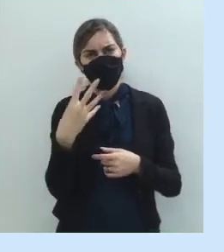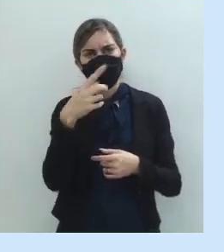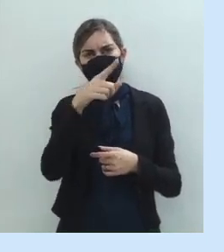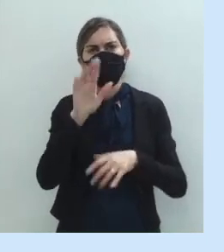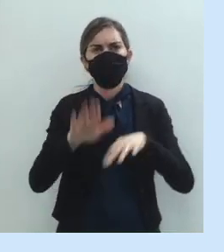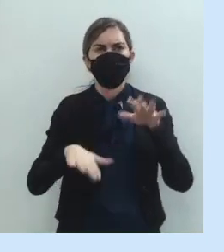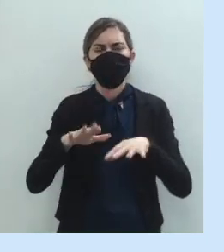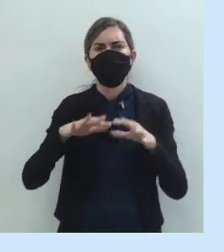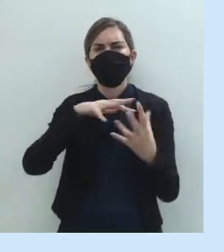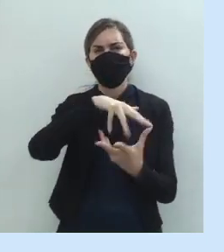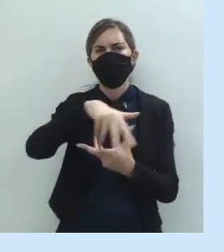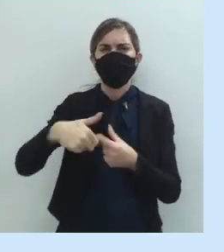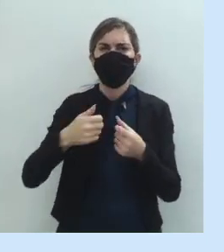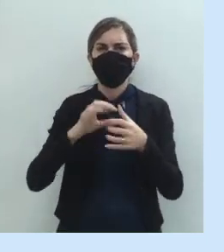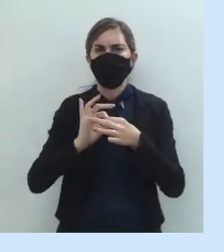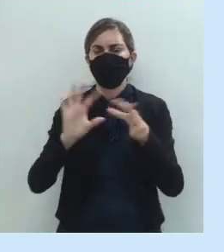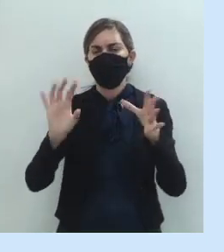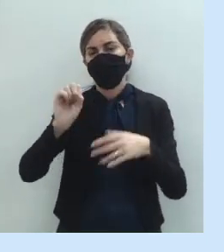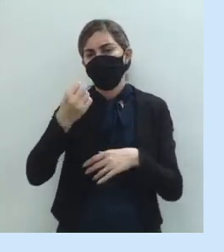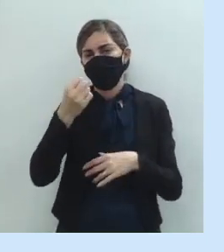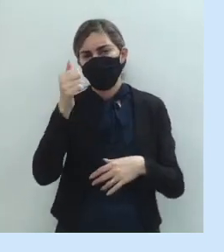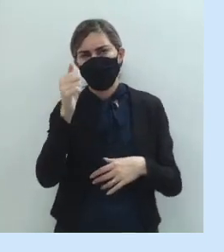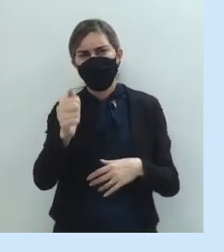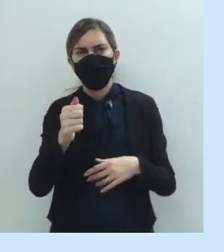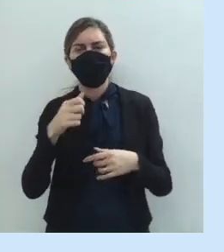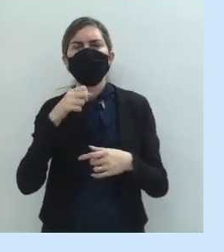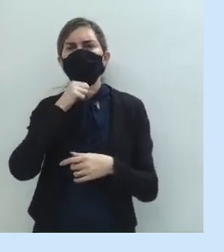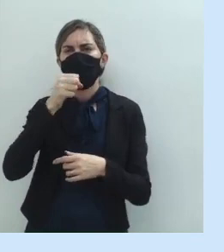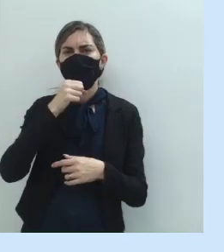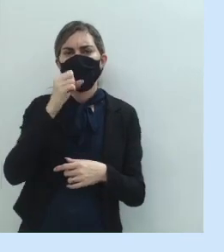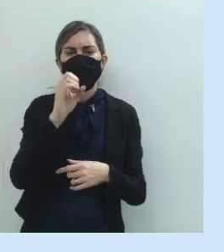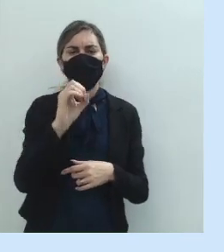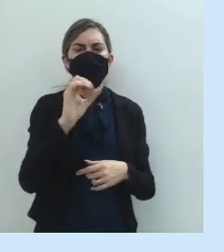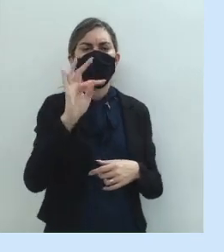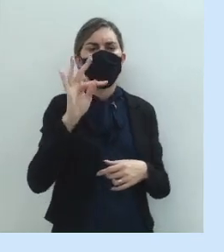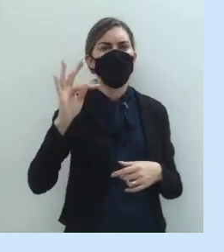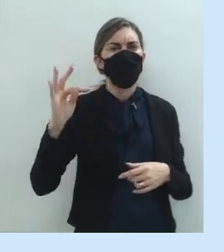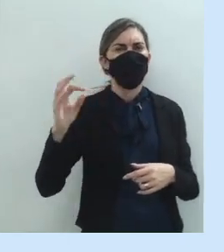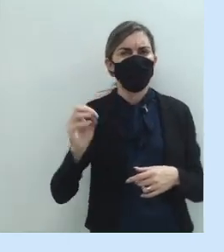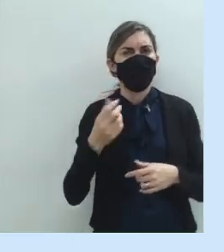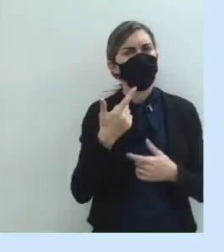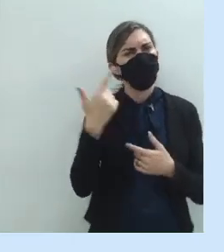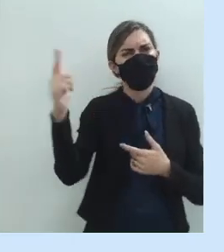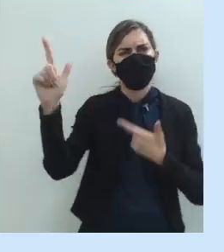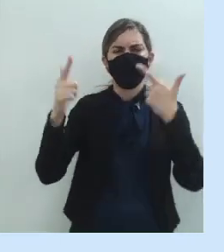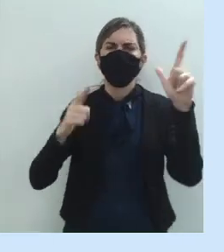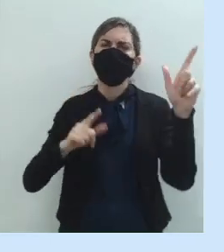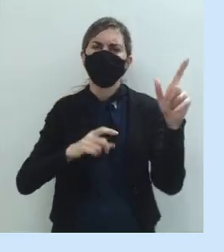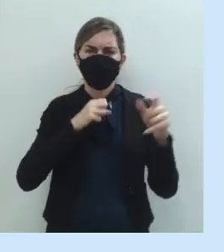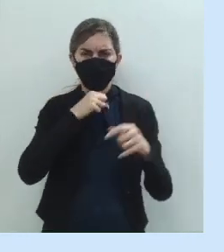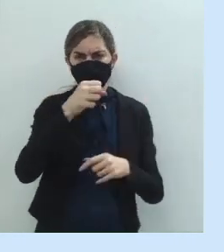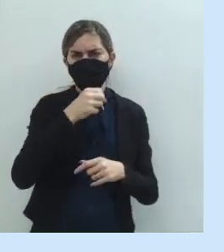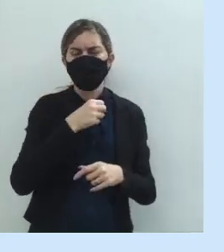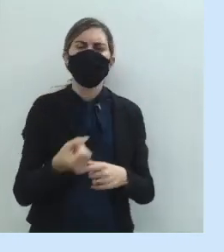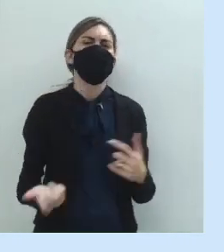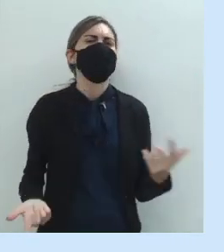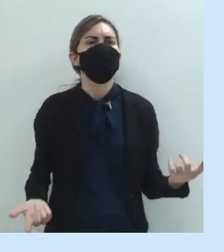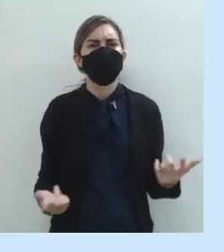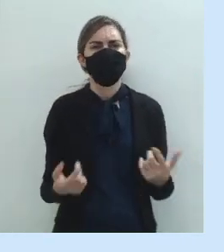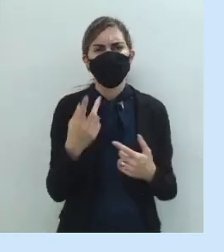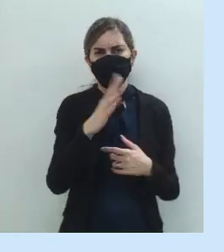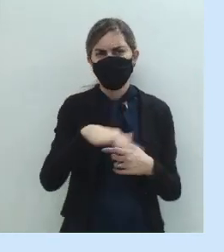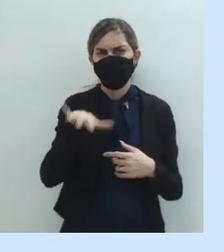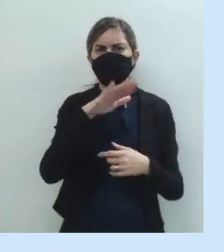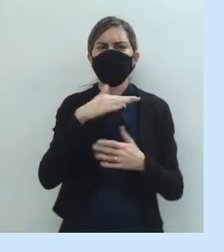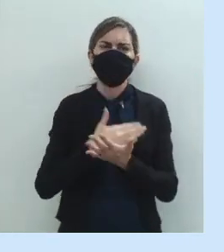banda Mundo Livre S.A., e o cantor Otto, entre outros músicos, Então,